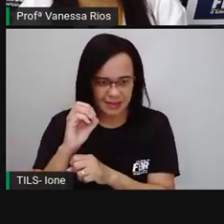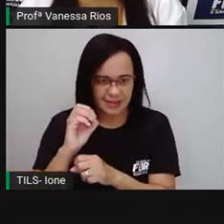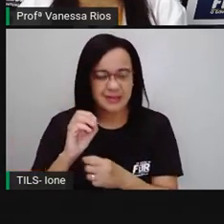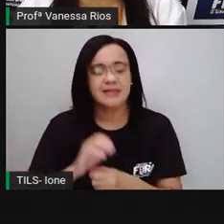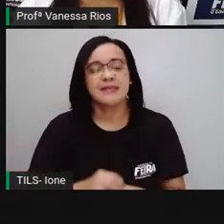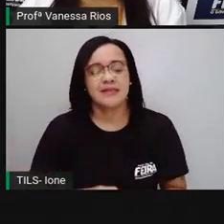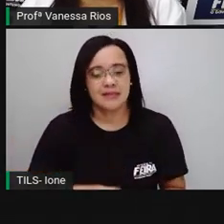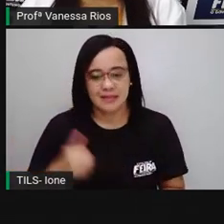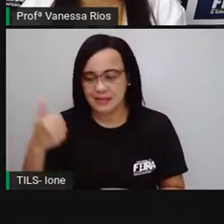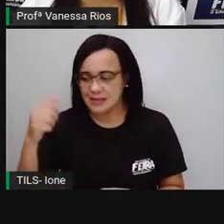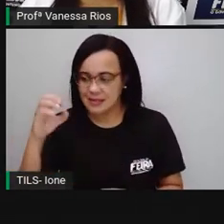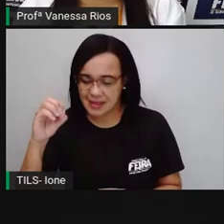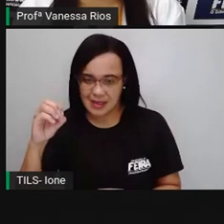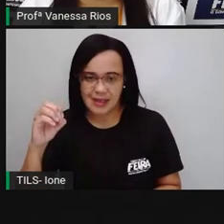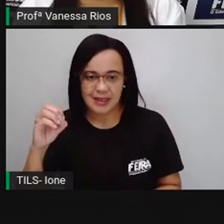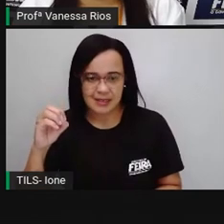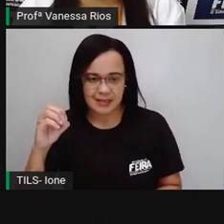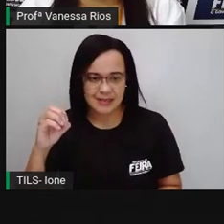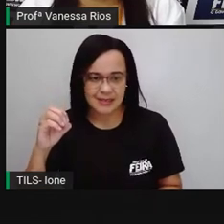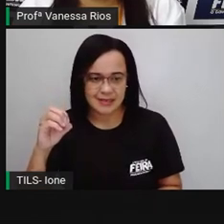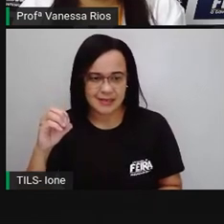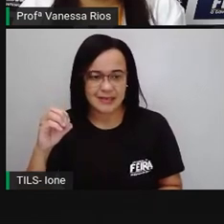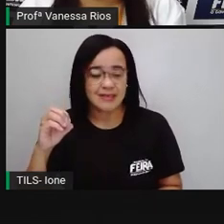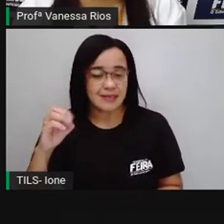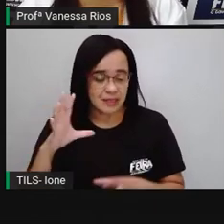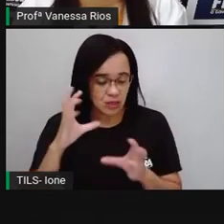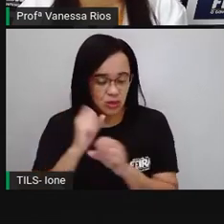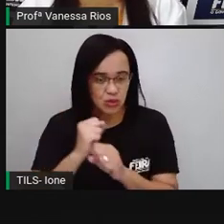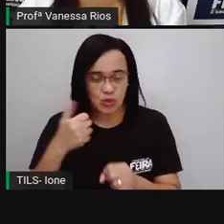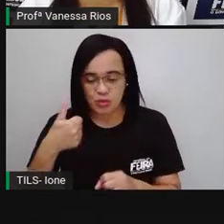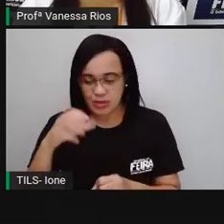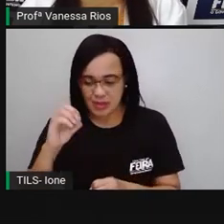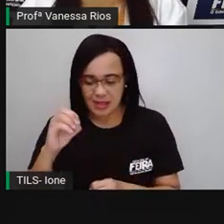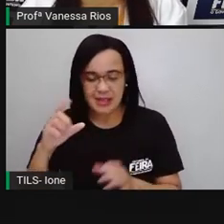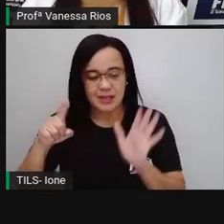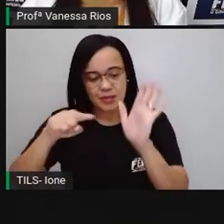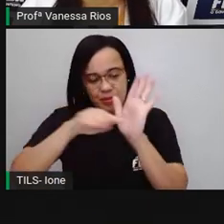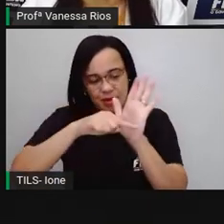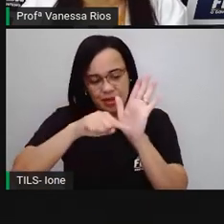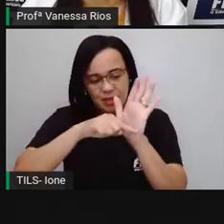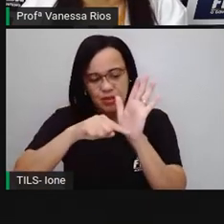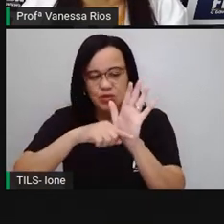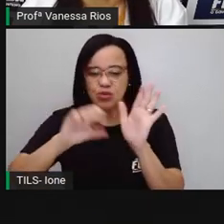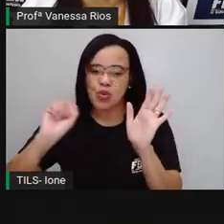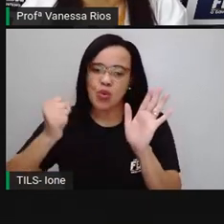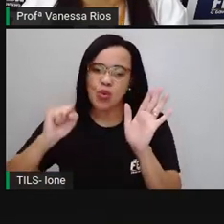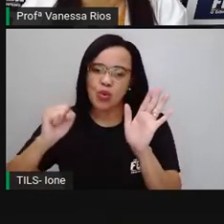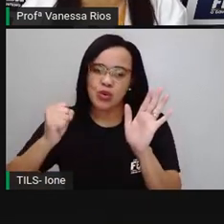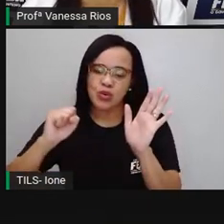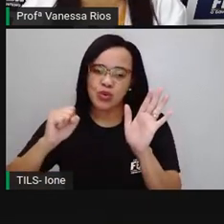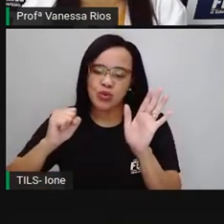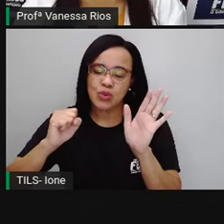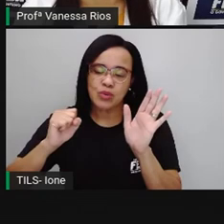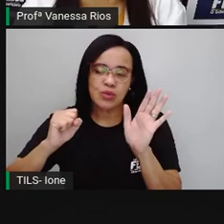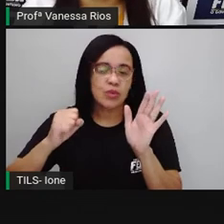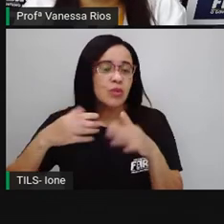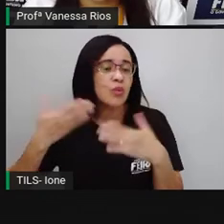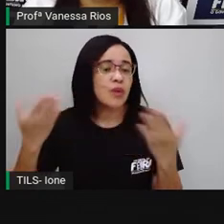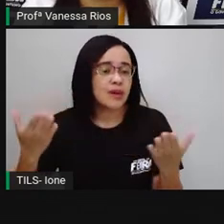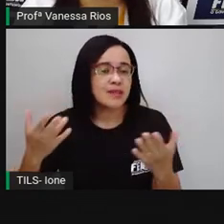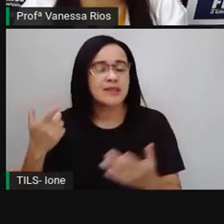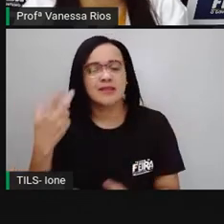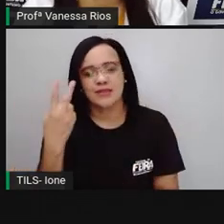10, agora eu pego a subtração, menos 8, e eu encontro qual valor? 10 menos 8?